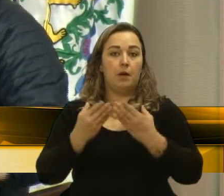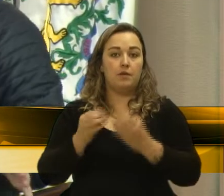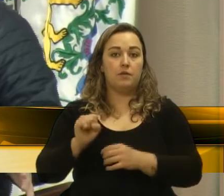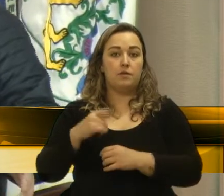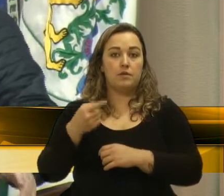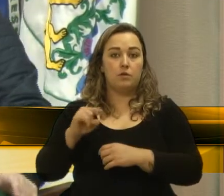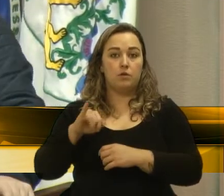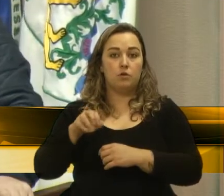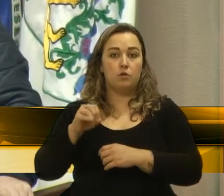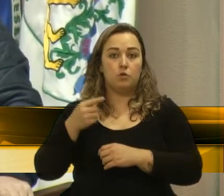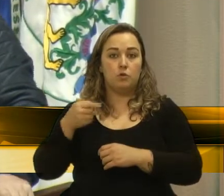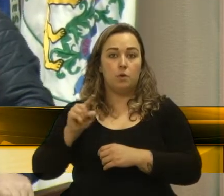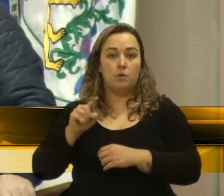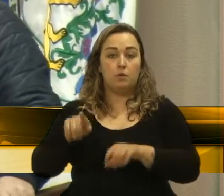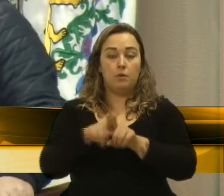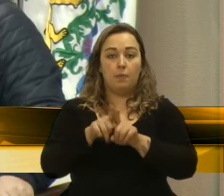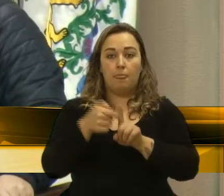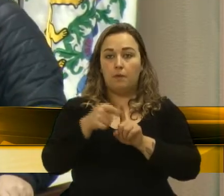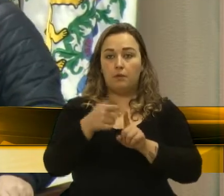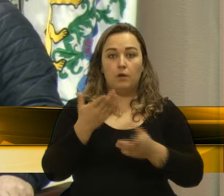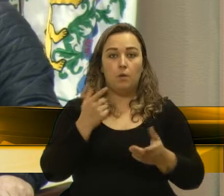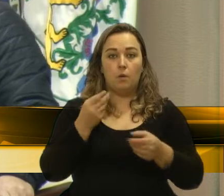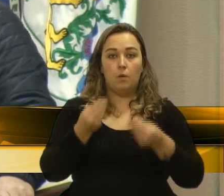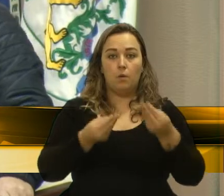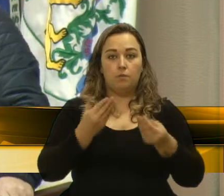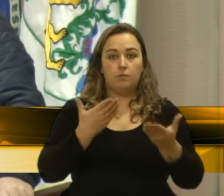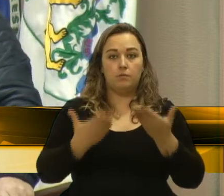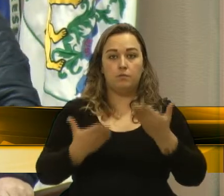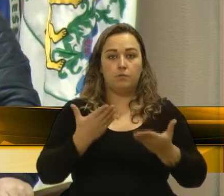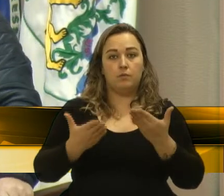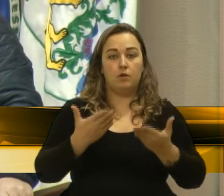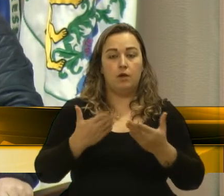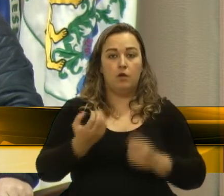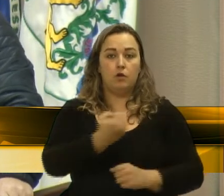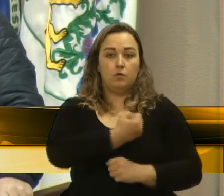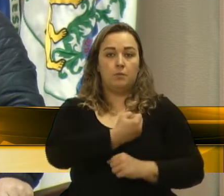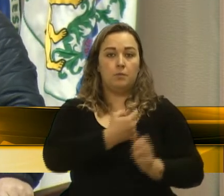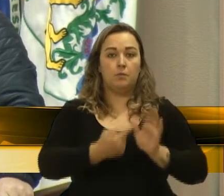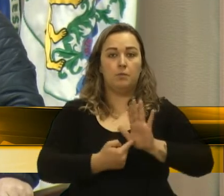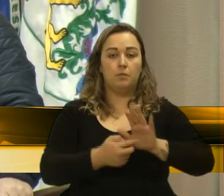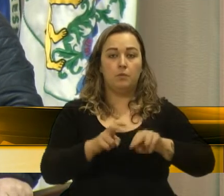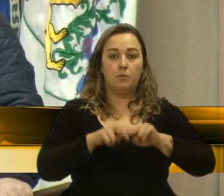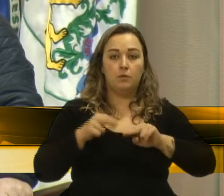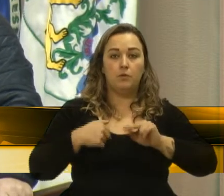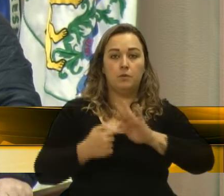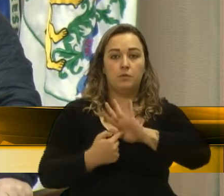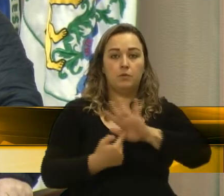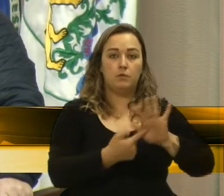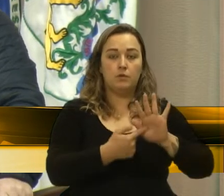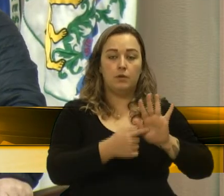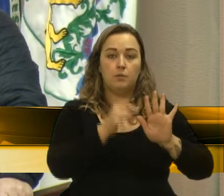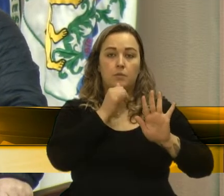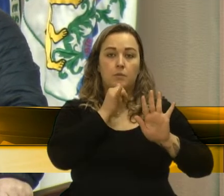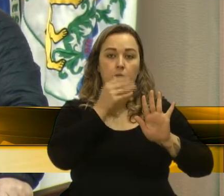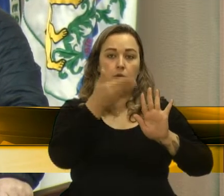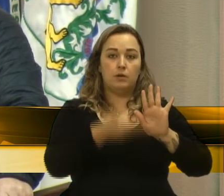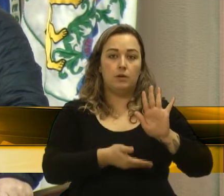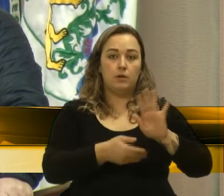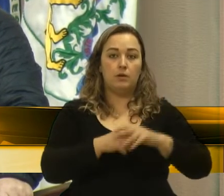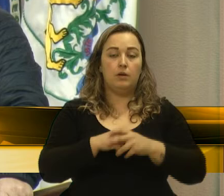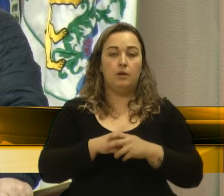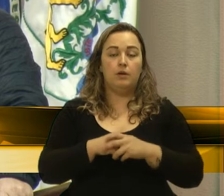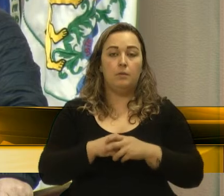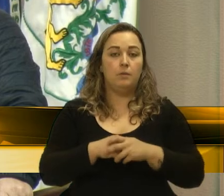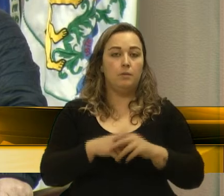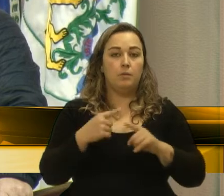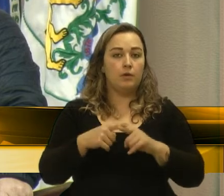são inquestionáveis, e por isso que eu fiz questão de trazer esse exemplo para cá, porque foi de